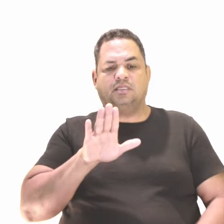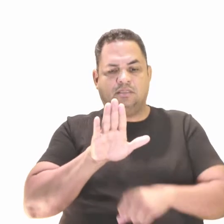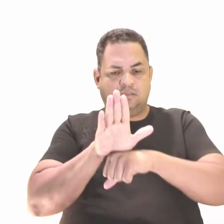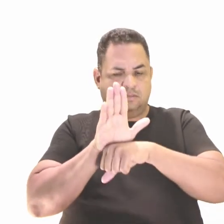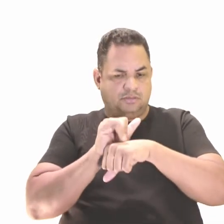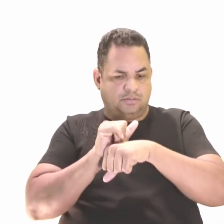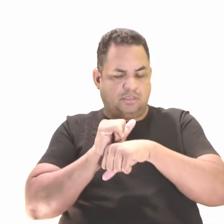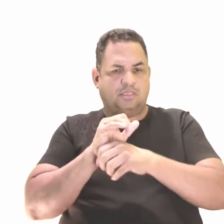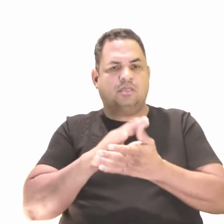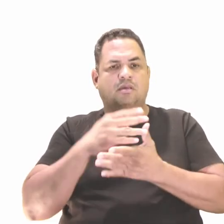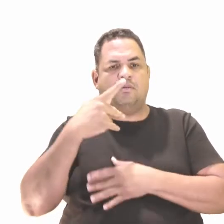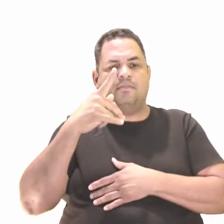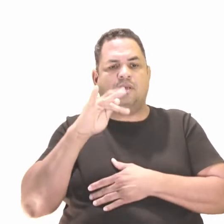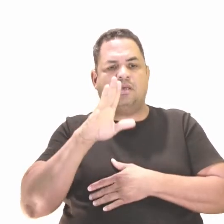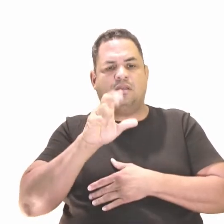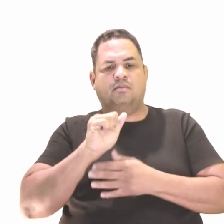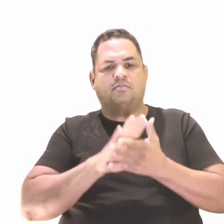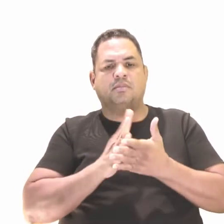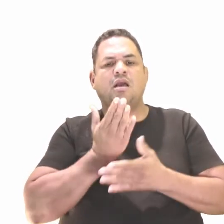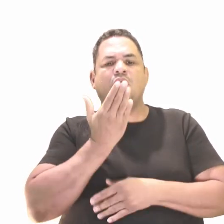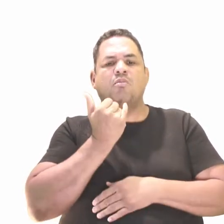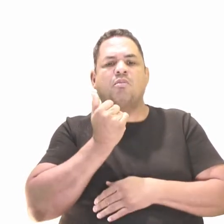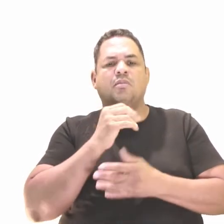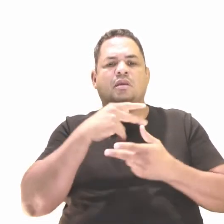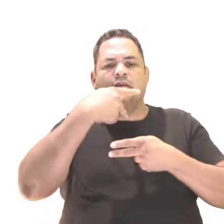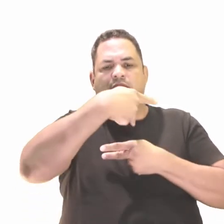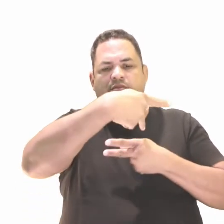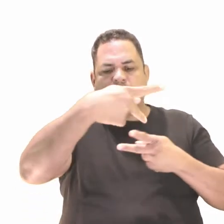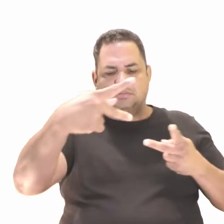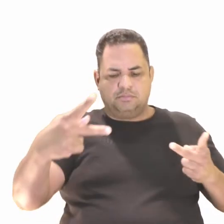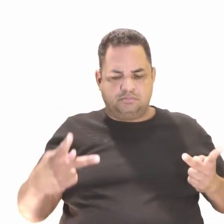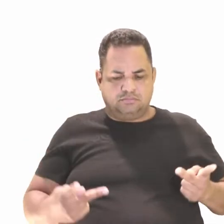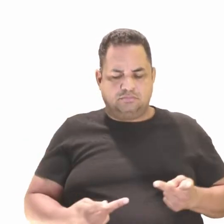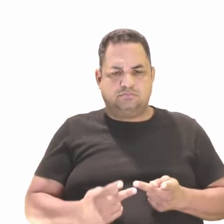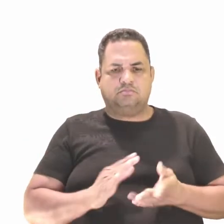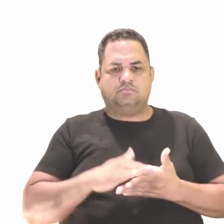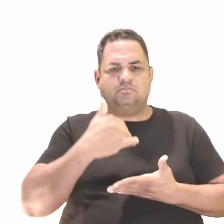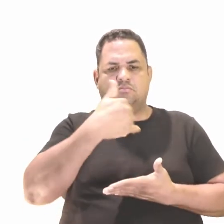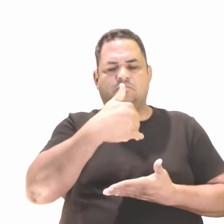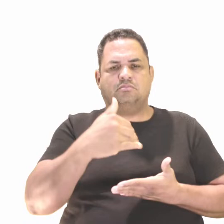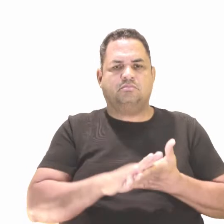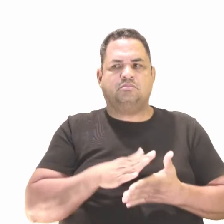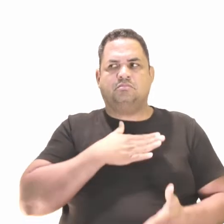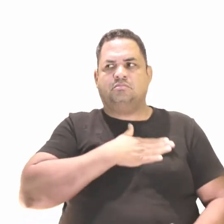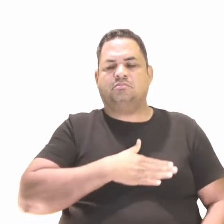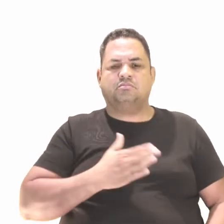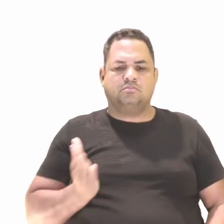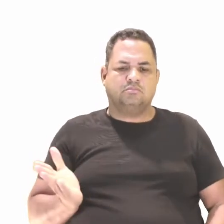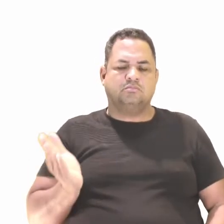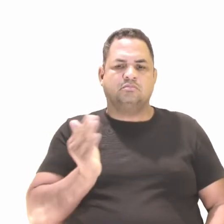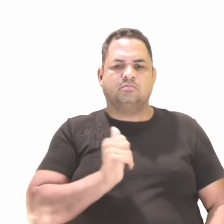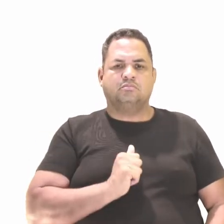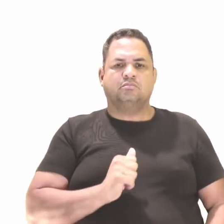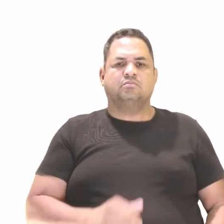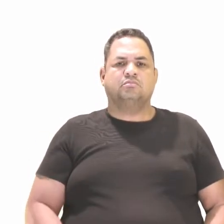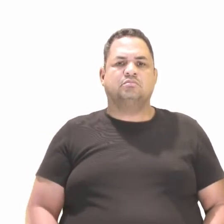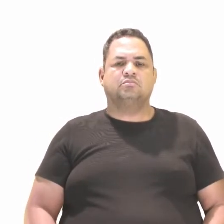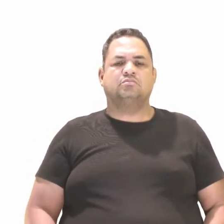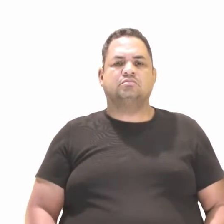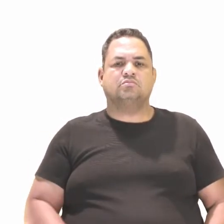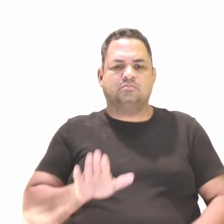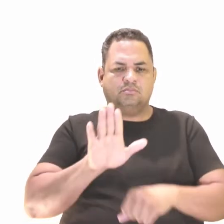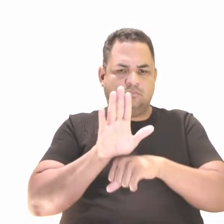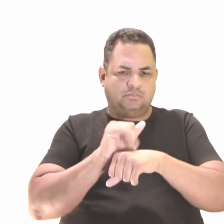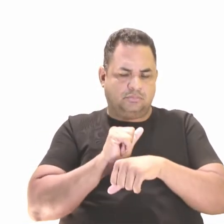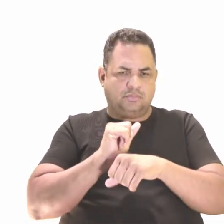a Paula, o quê? Para comer pizza. Então, ela fala assim, você gostaria de vir, né, to come over? Então, tá